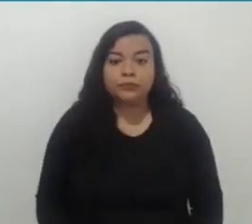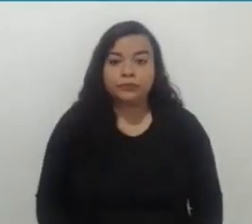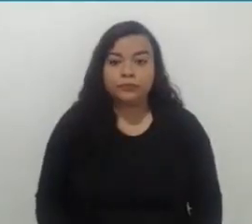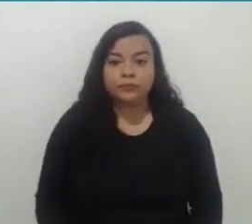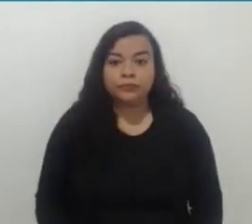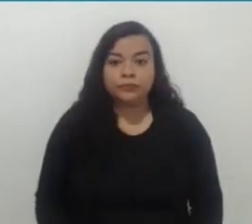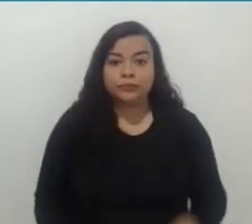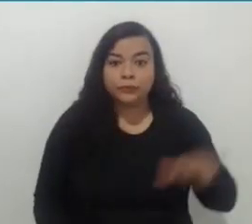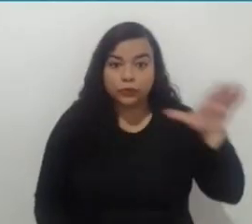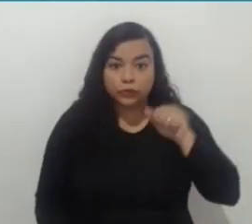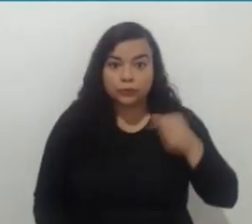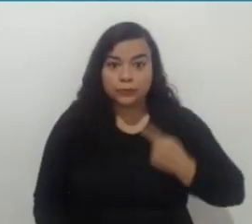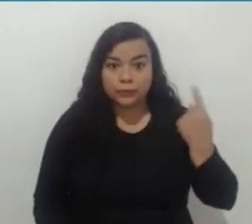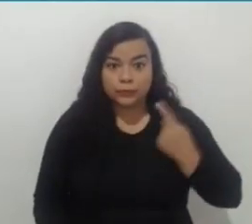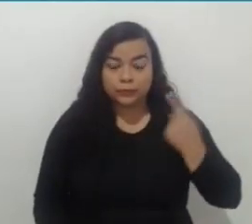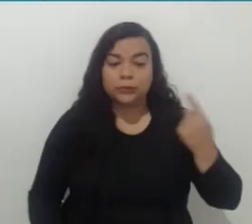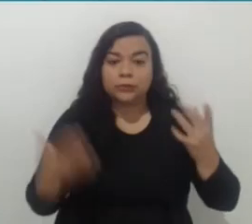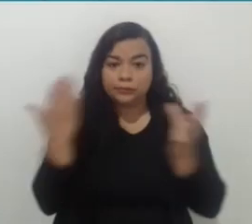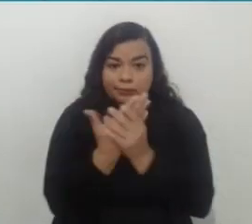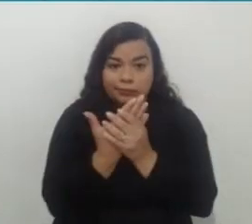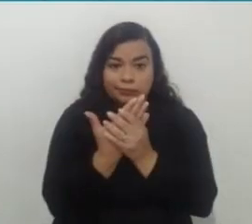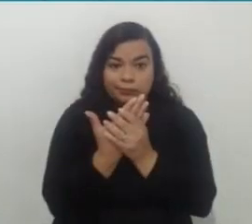Chamo o primeiro processo.